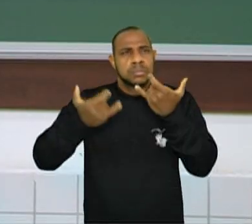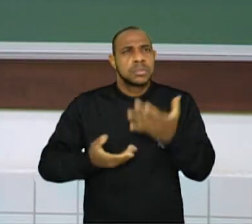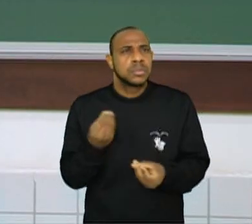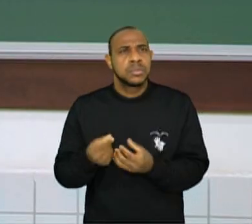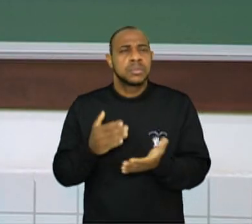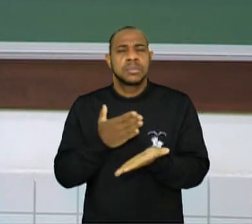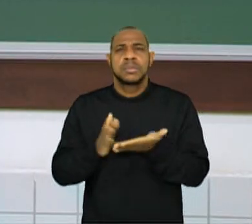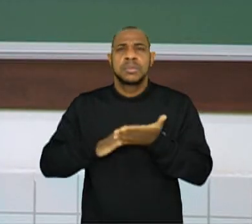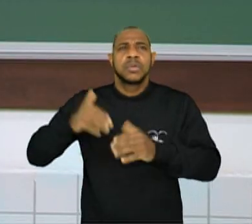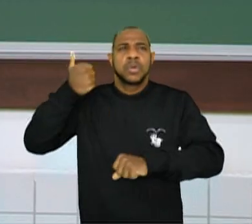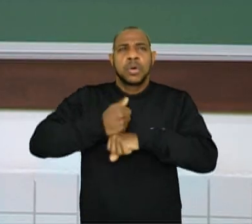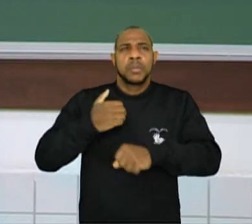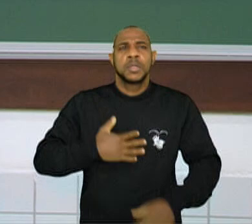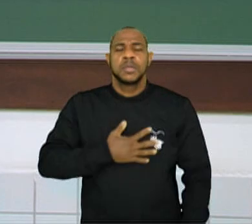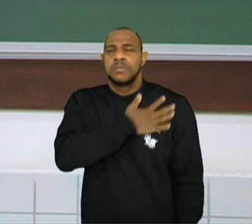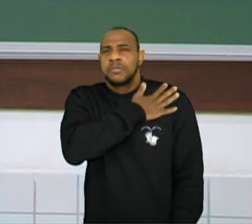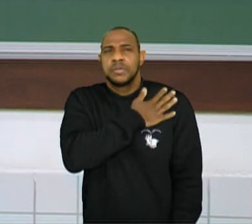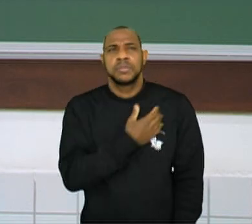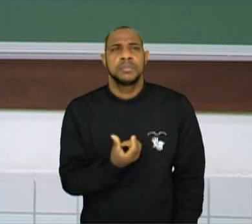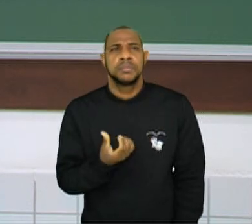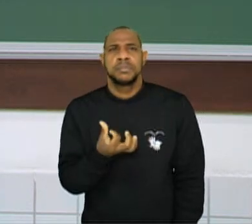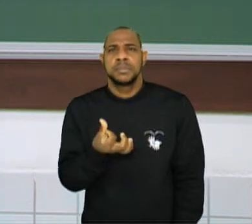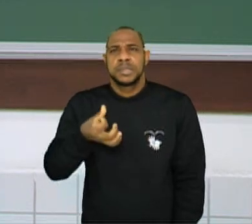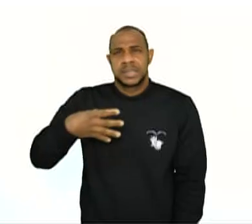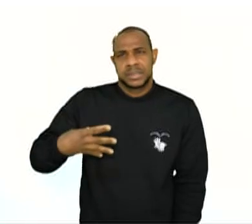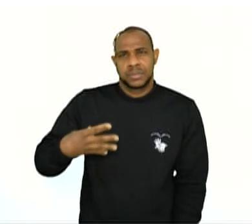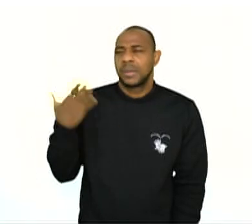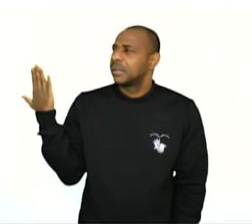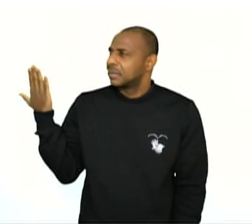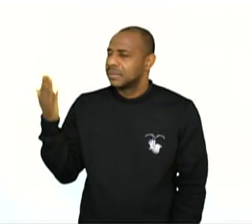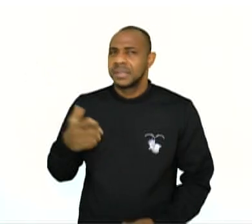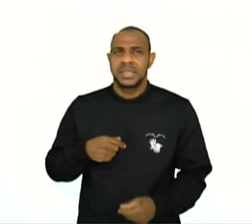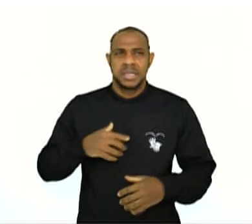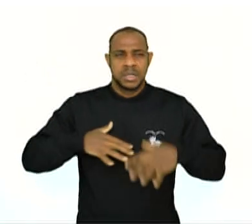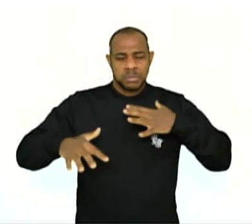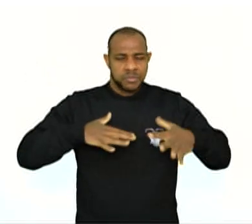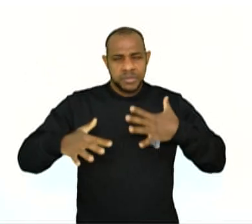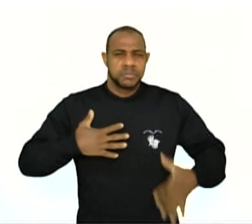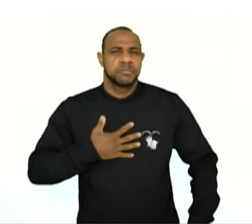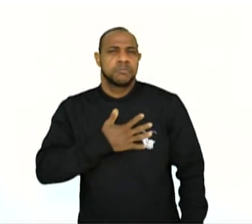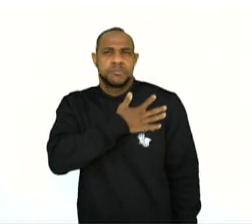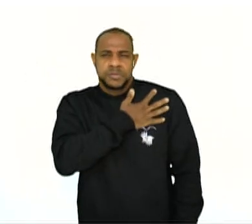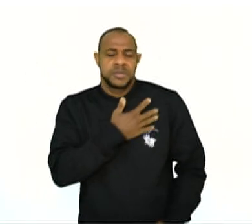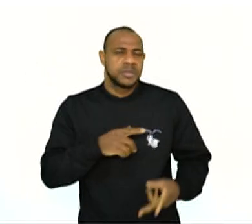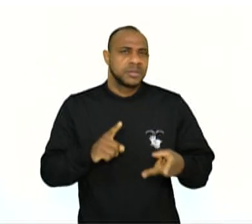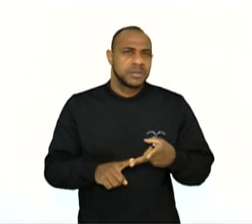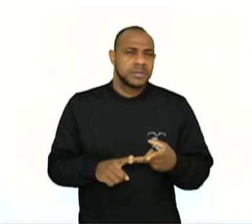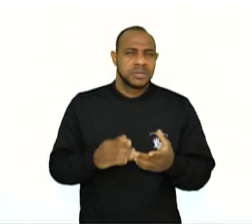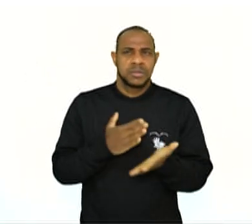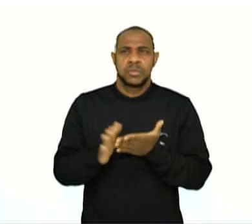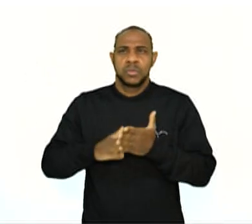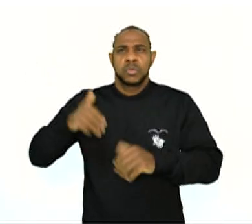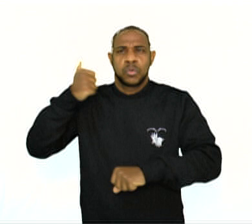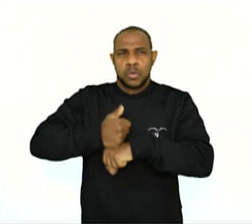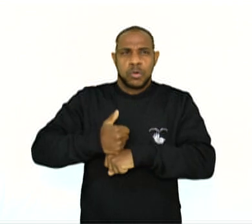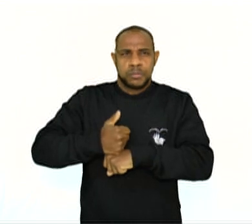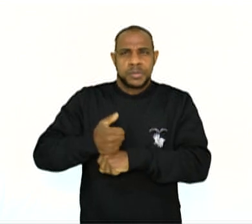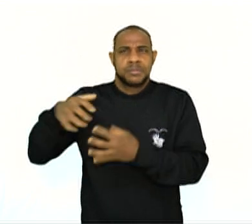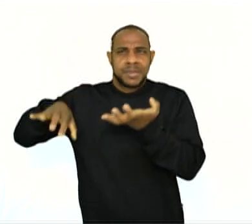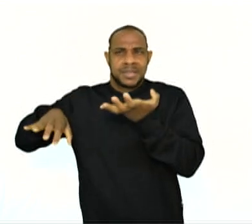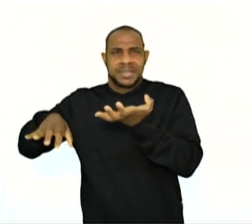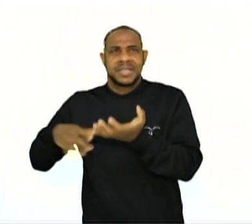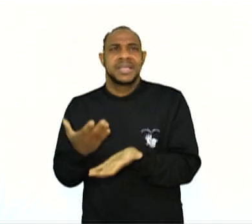o golpe civil-militar de 1964, que envolveu a movimentação militar, que envolveu um golpe parlamentar que destituiu